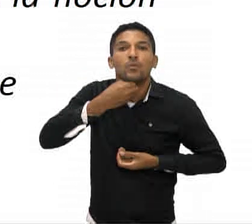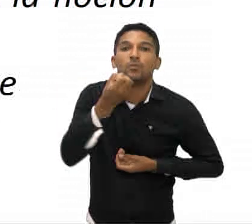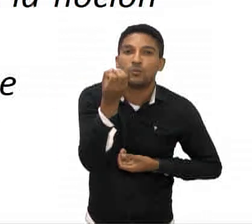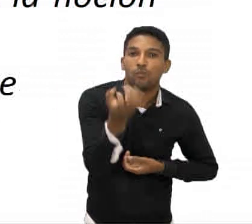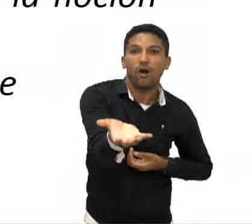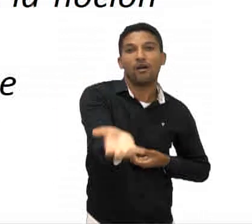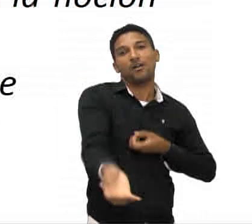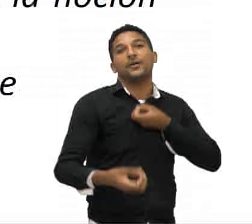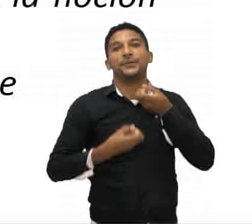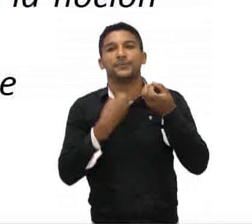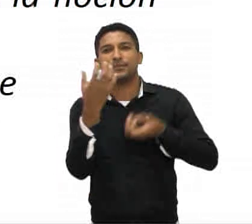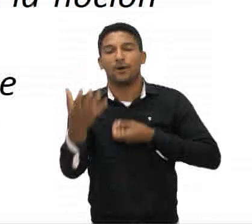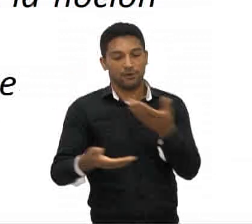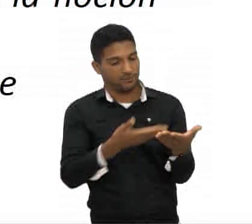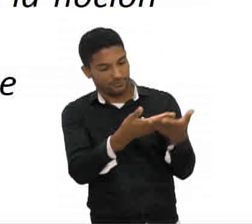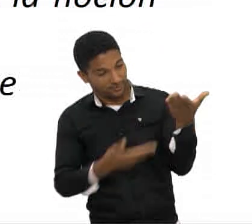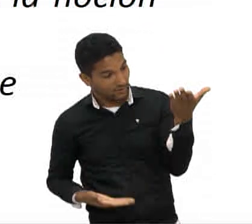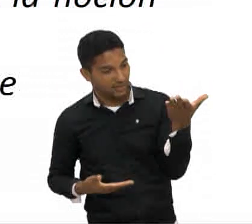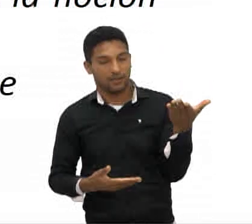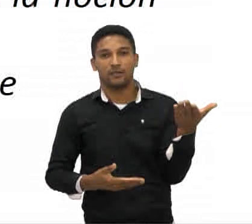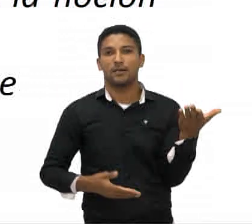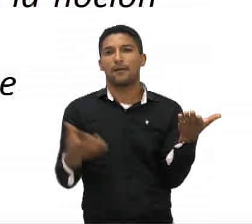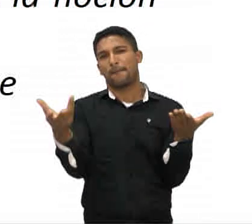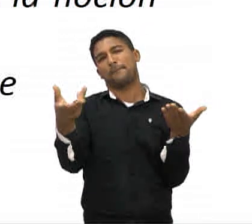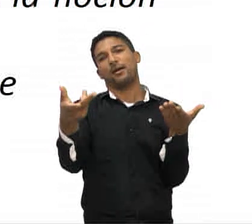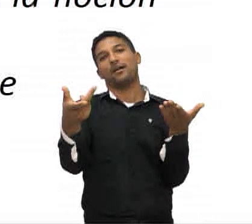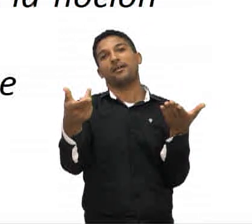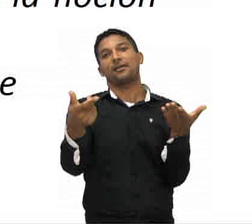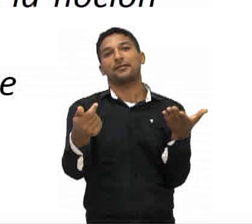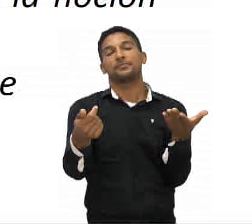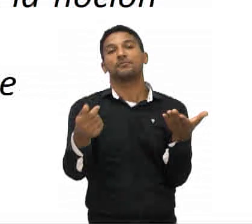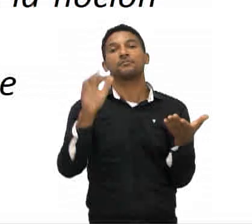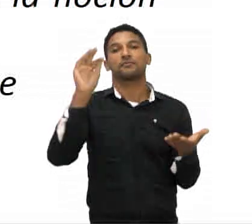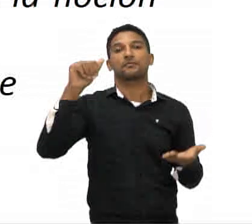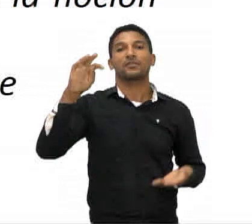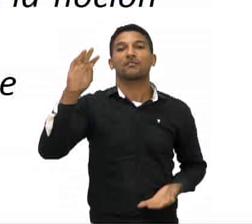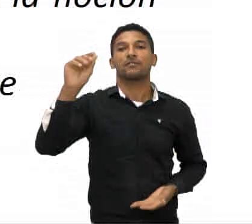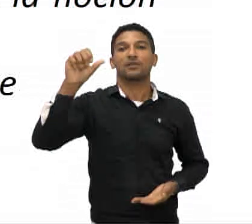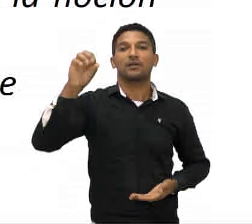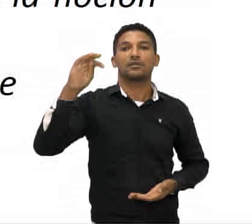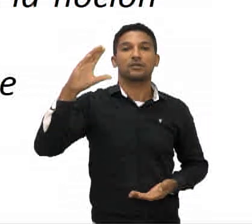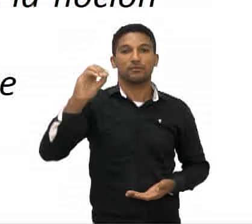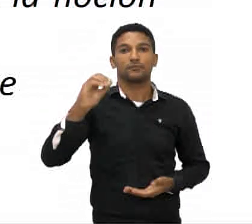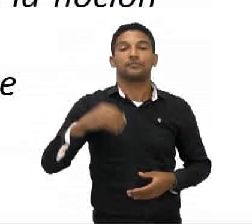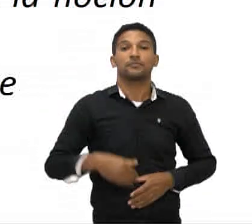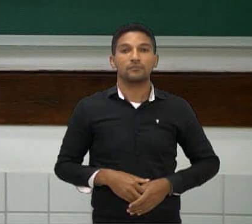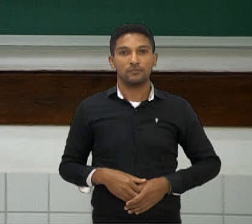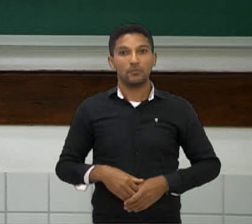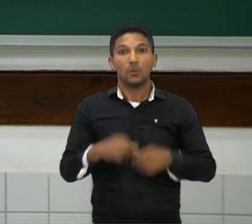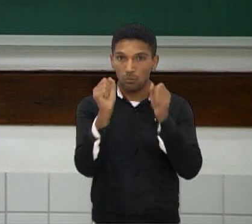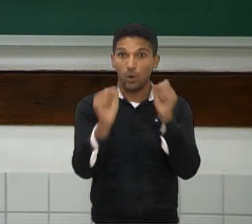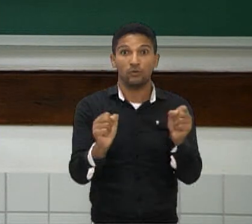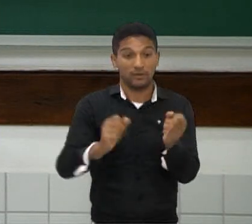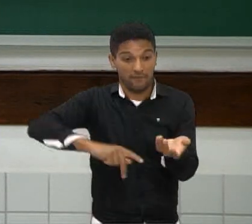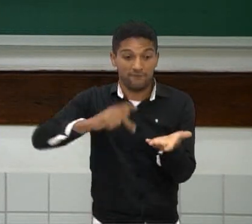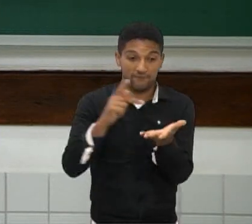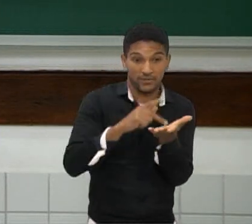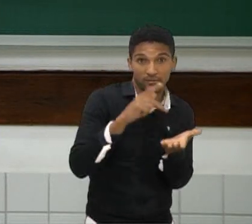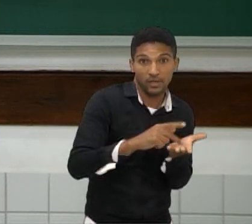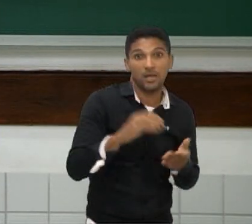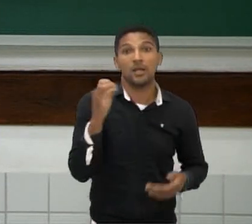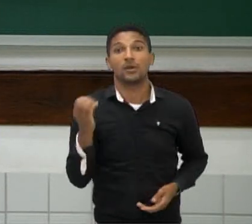Pode ser fantástico ou como pode deformar a realidade. O que é urbano? Urbano, já falei para vocês, é